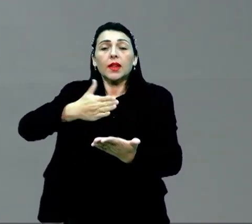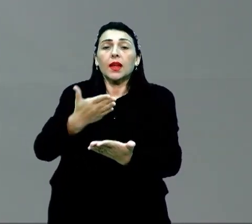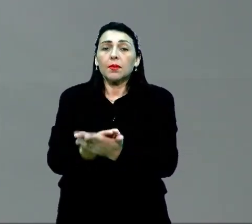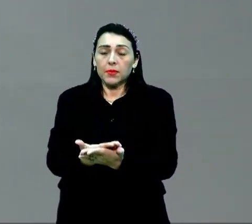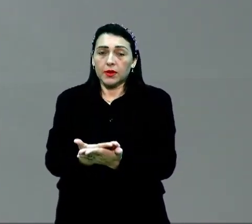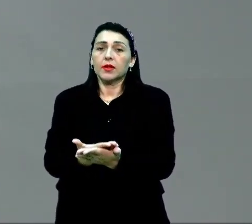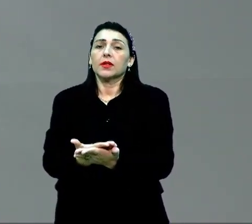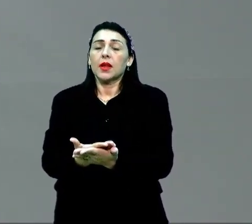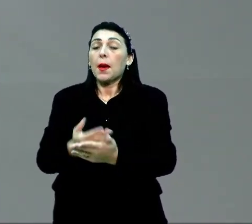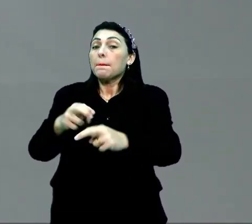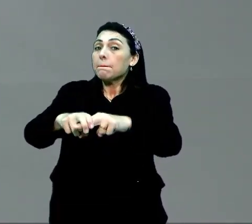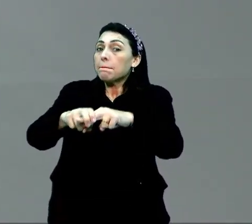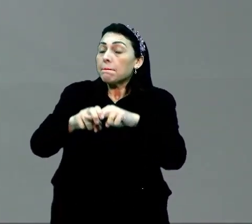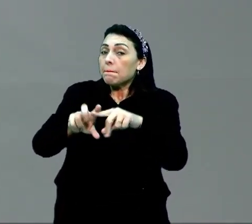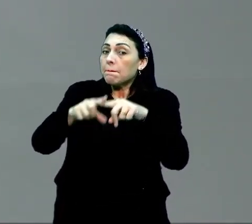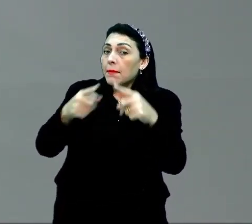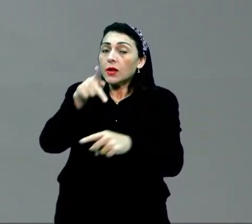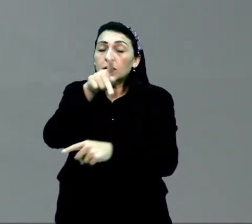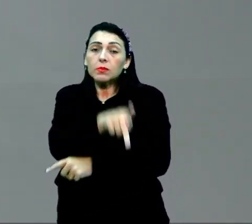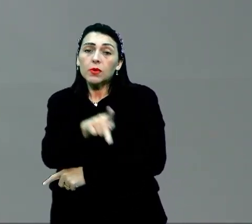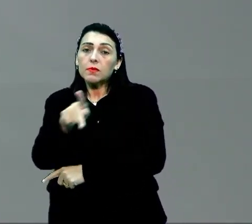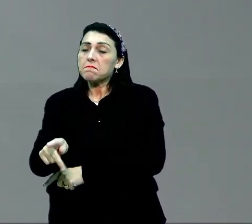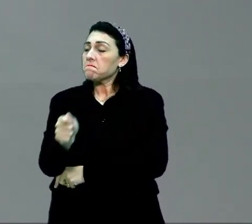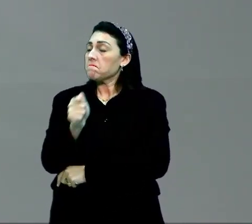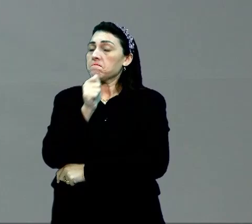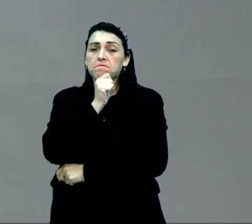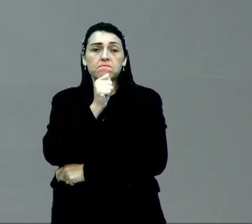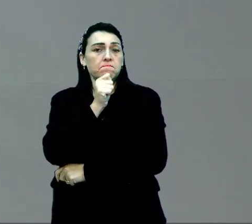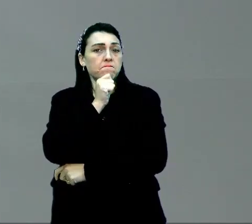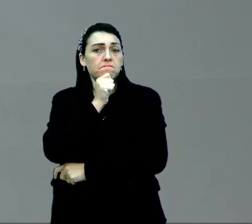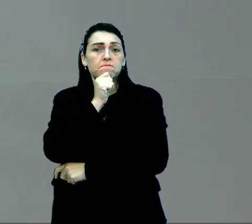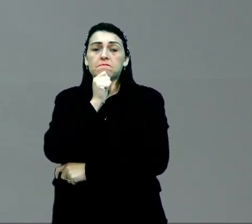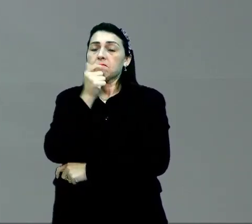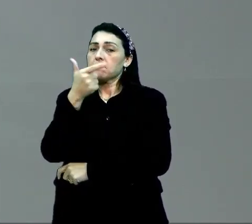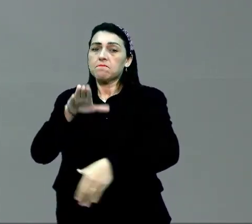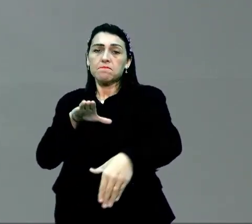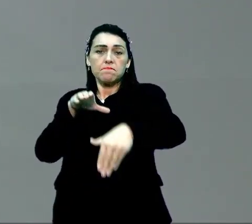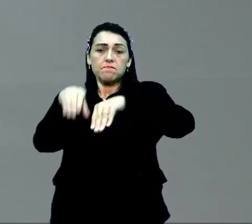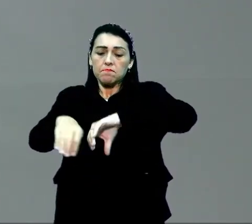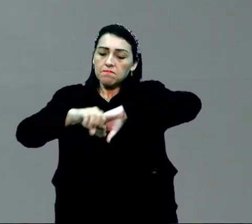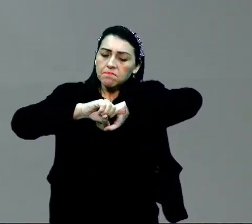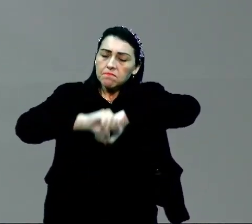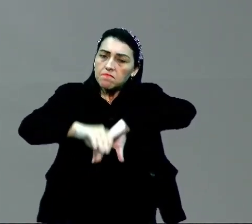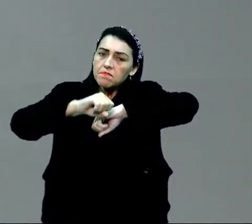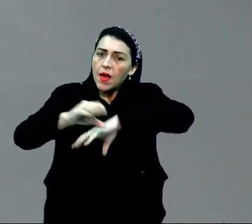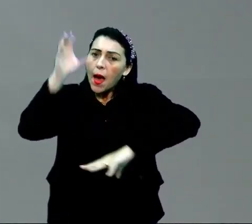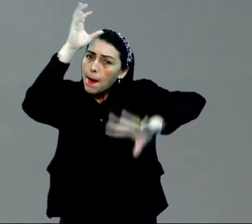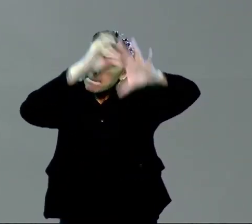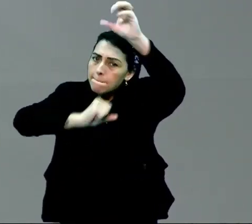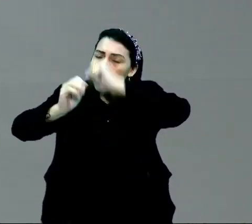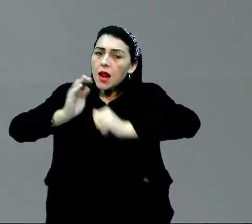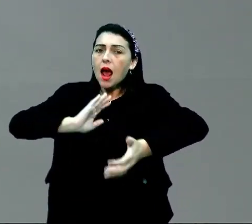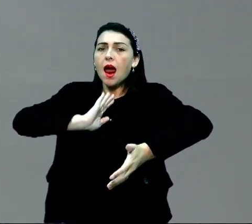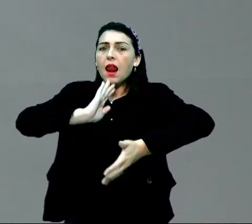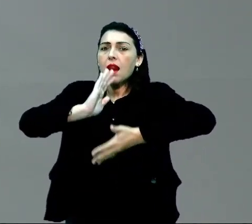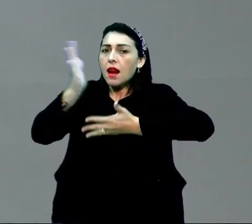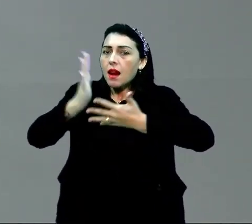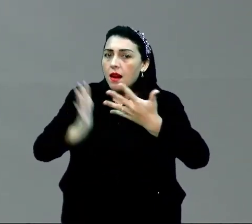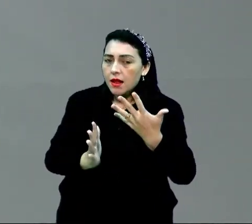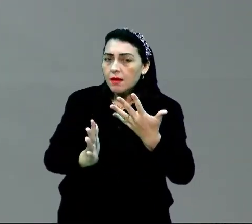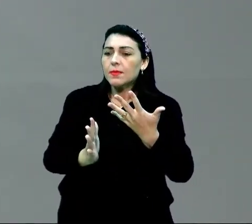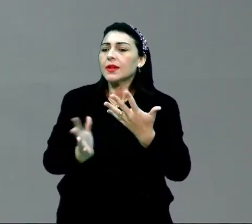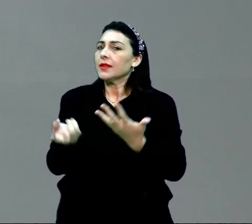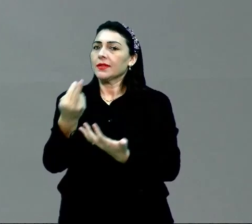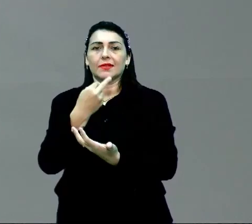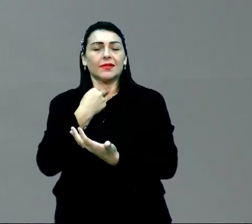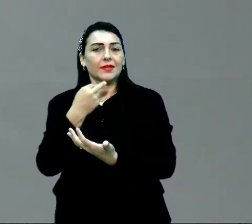intérpretes, né? Porém, os professores ainda não passaram por uma formação. Então, assim, se os professores também não passarem por uma formação, eles